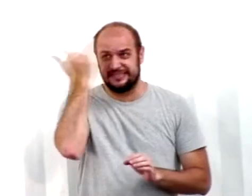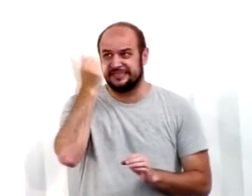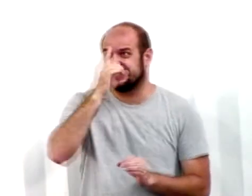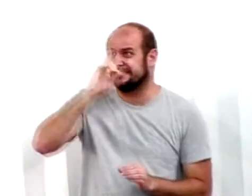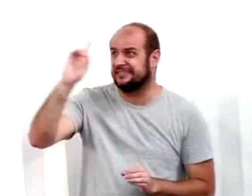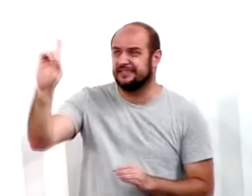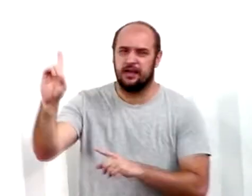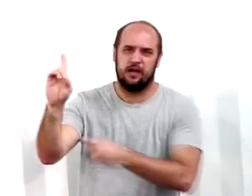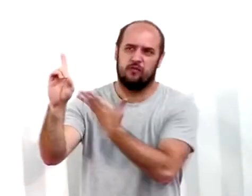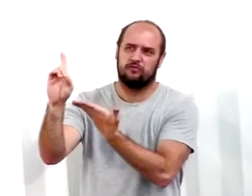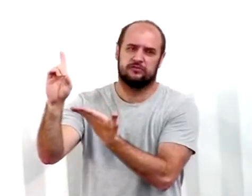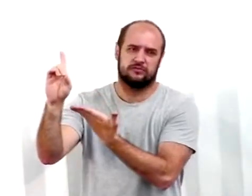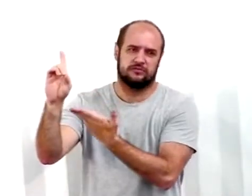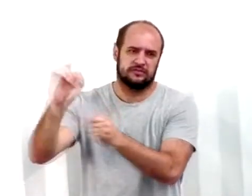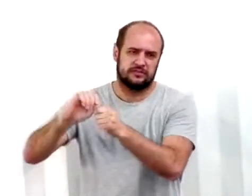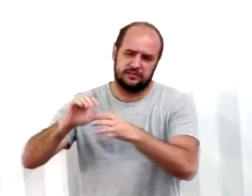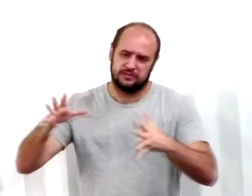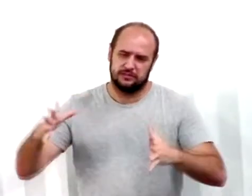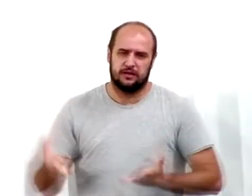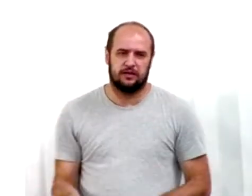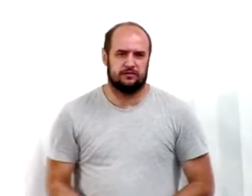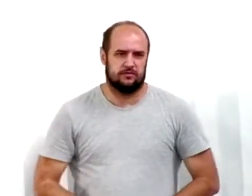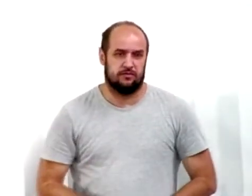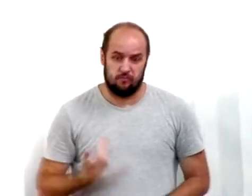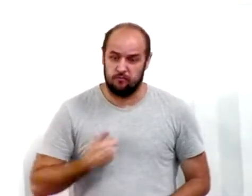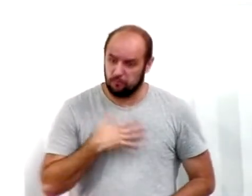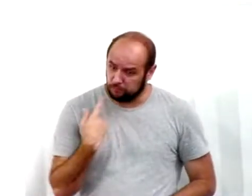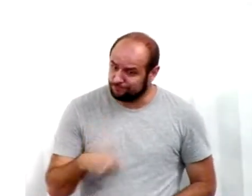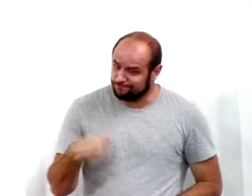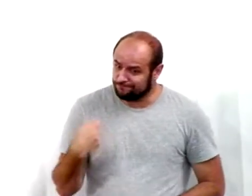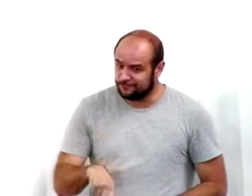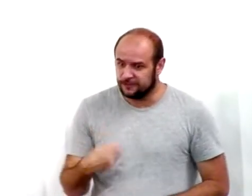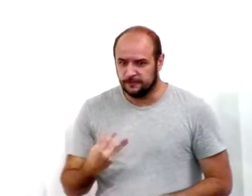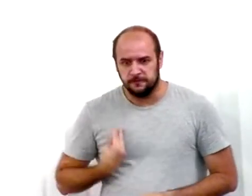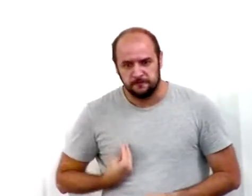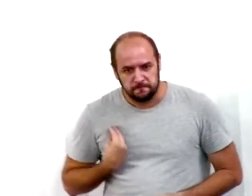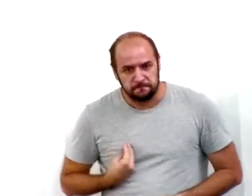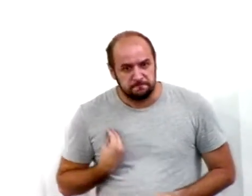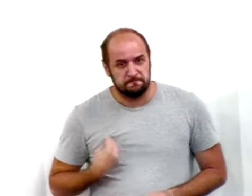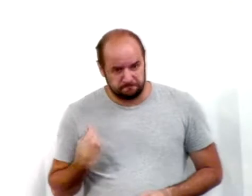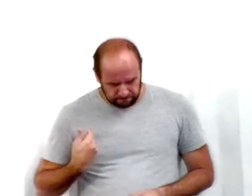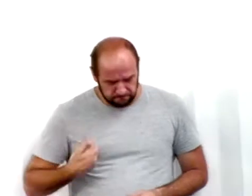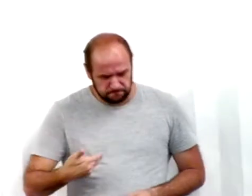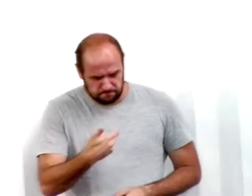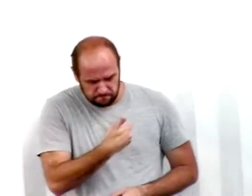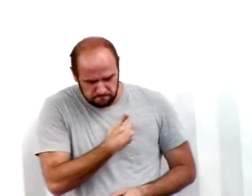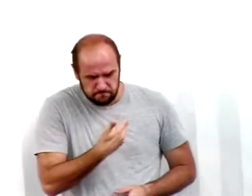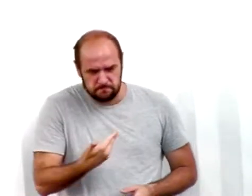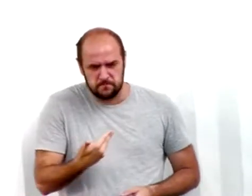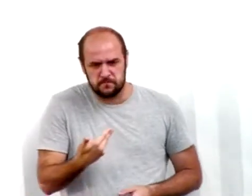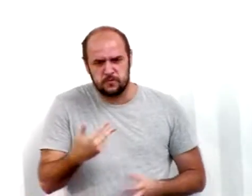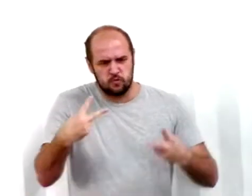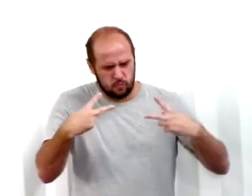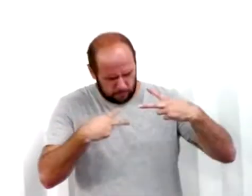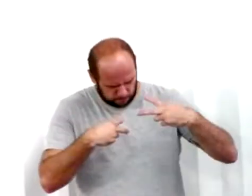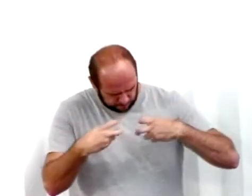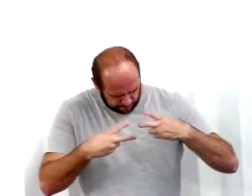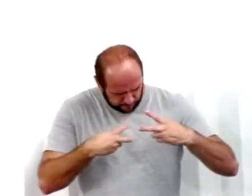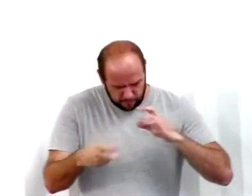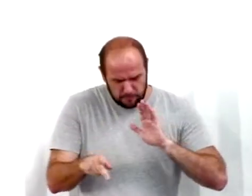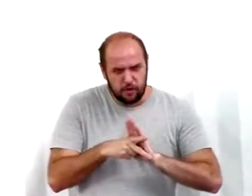céus e da terra. Portanto, nós precisamos viver a nossa vida nos examinando.